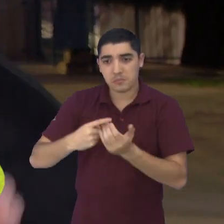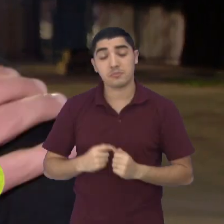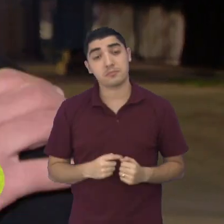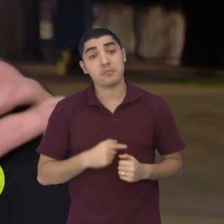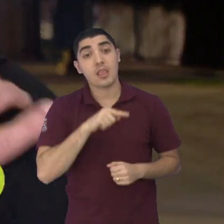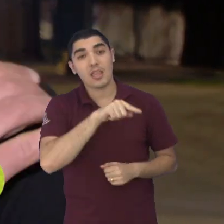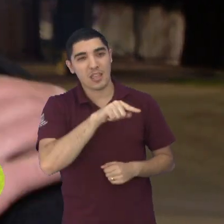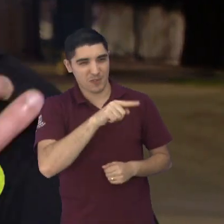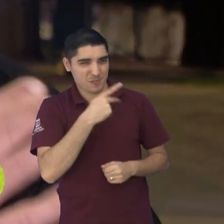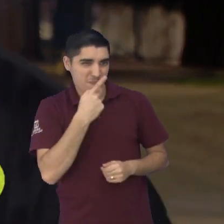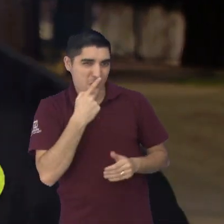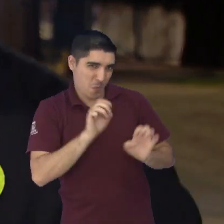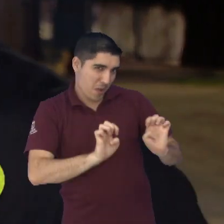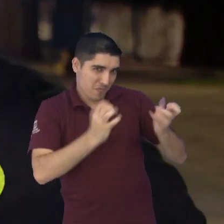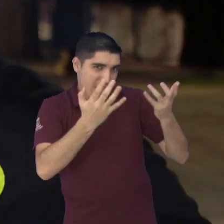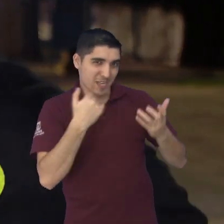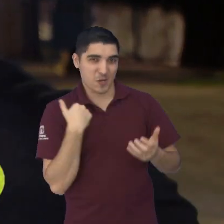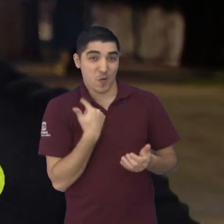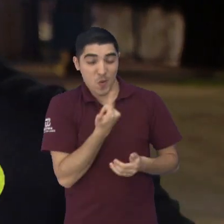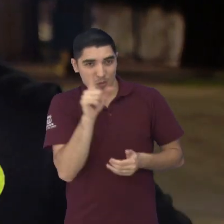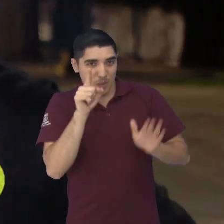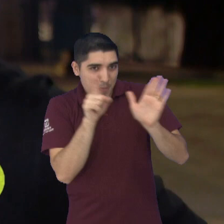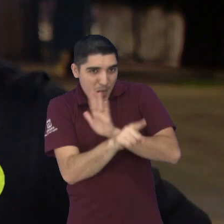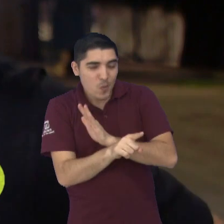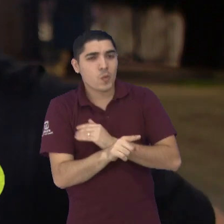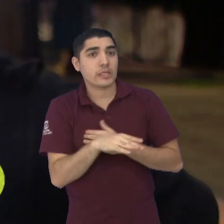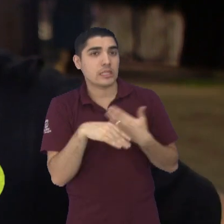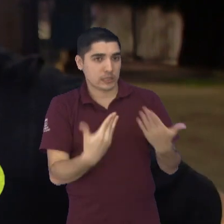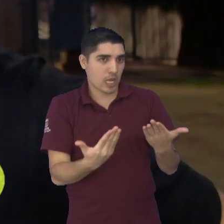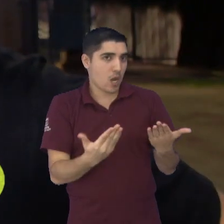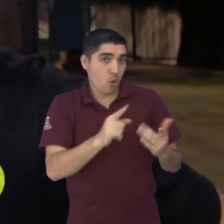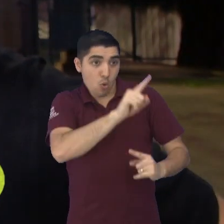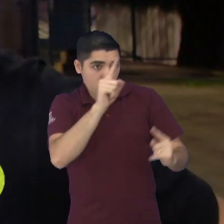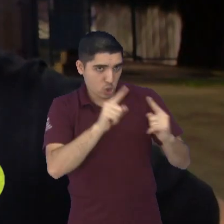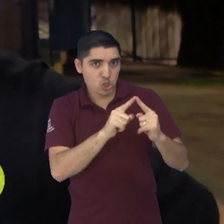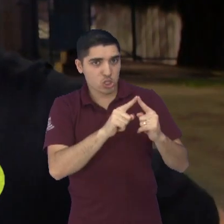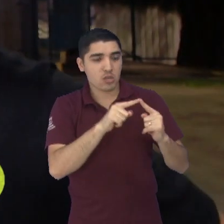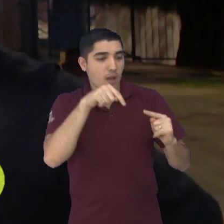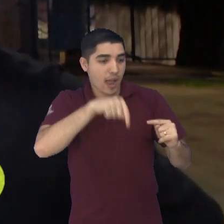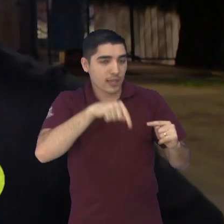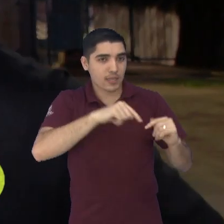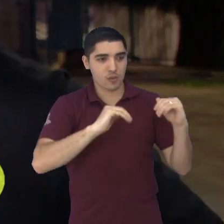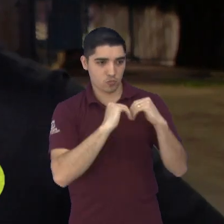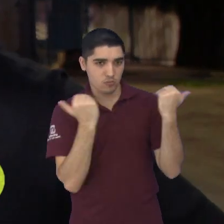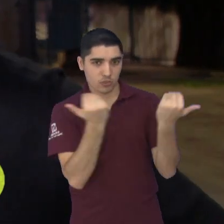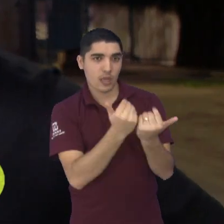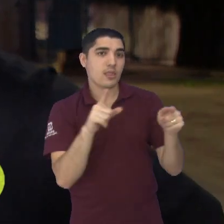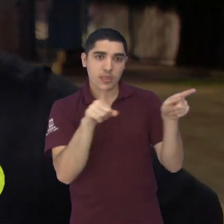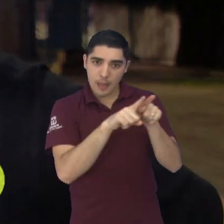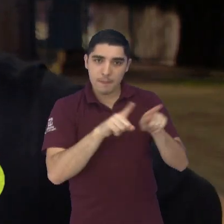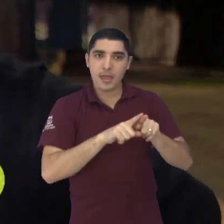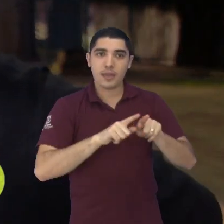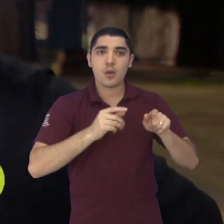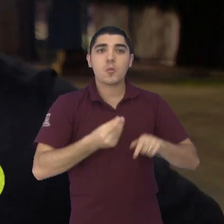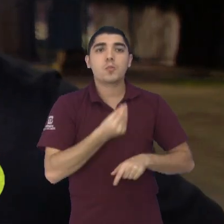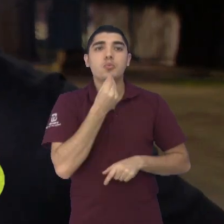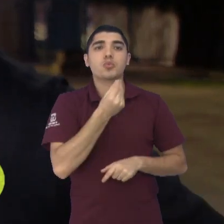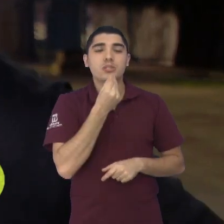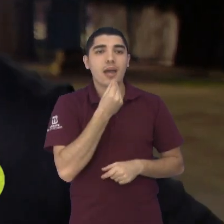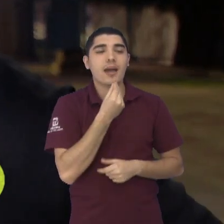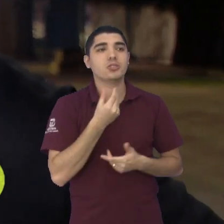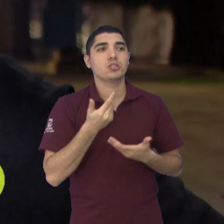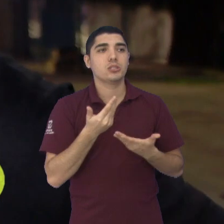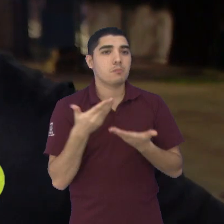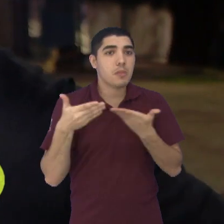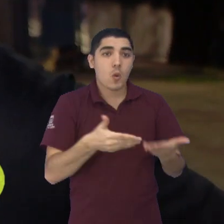próxima pergunta. Essa a ideia é transformar o São José numa arena de eventos, o Martins Pereira numa arena de eventos aqui em